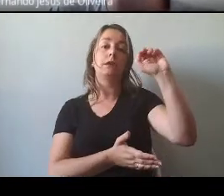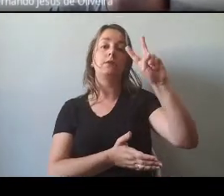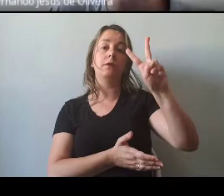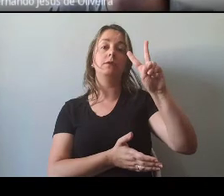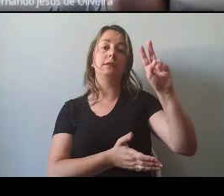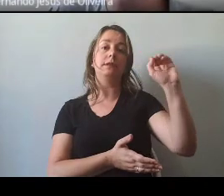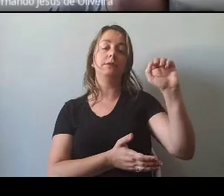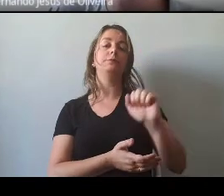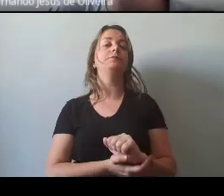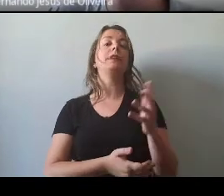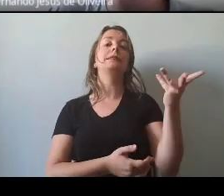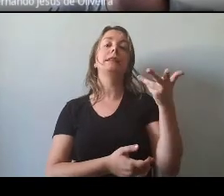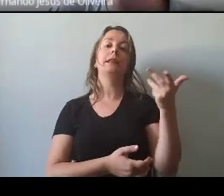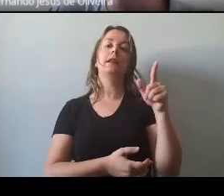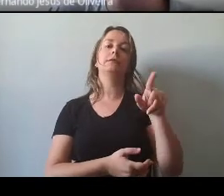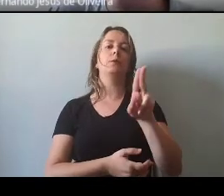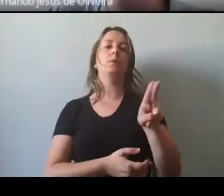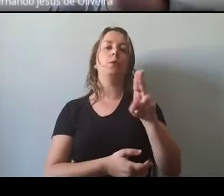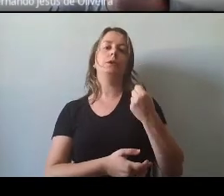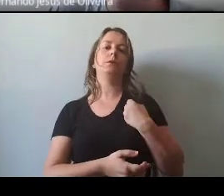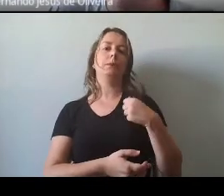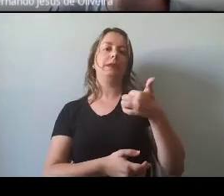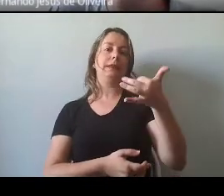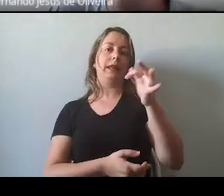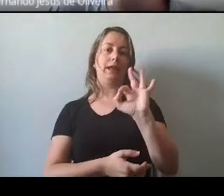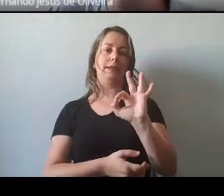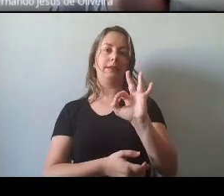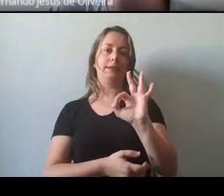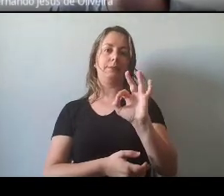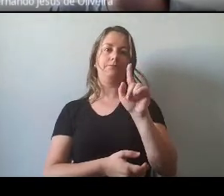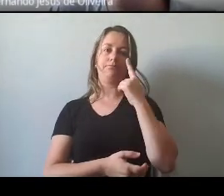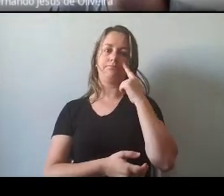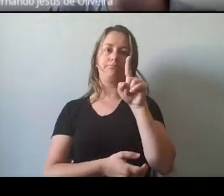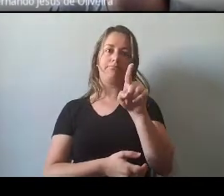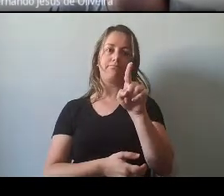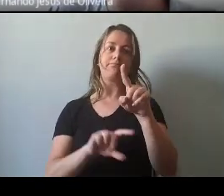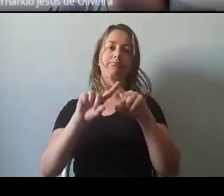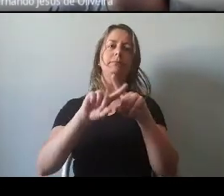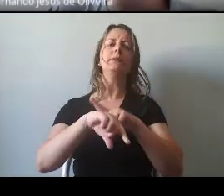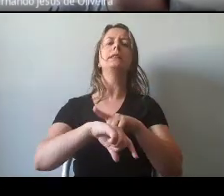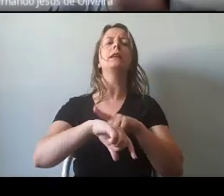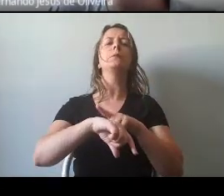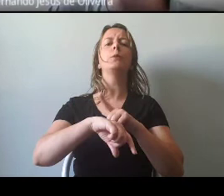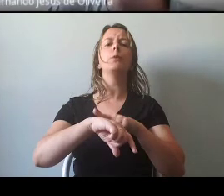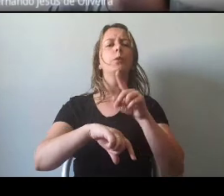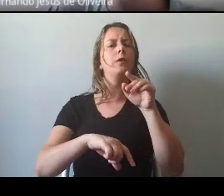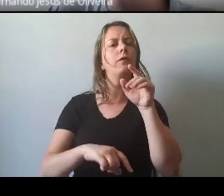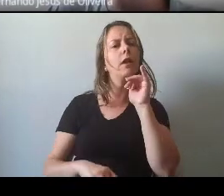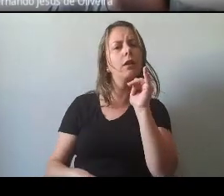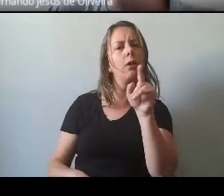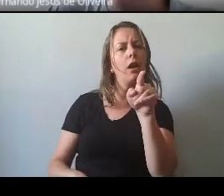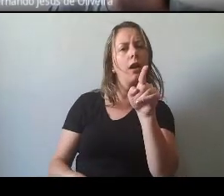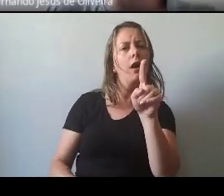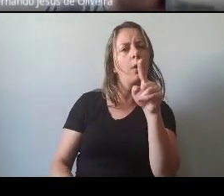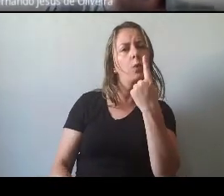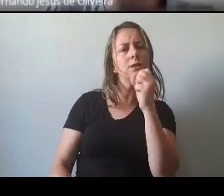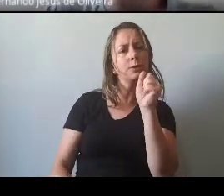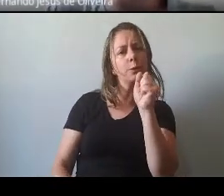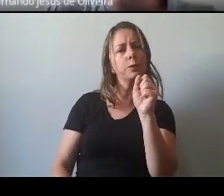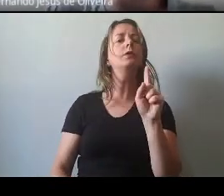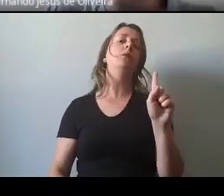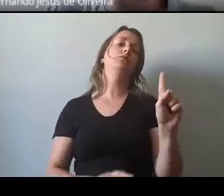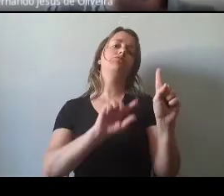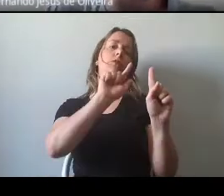do repouso. Aceleração, a gente vai usar o 10, tá? Vezes o tempo. Como é o